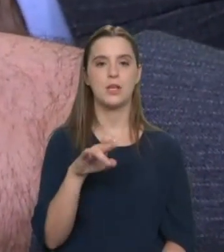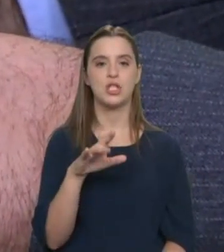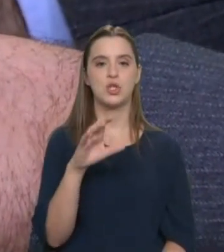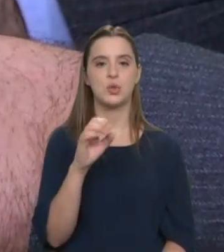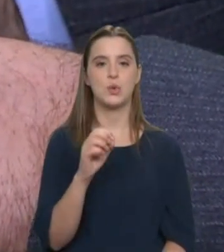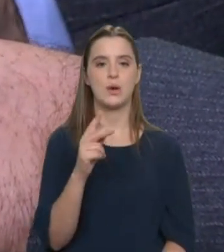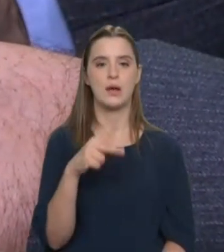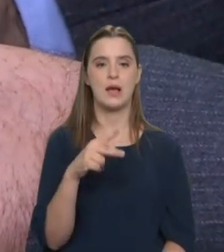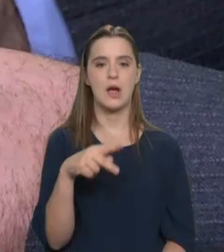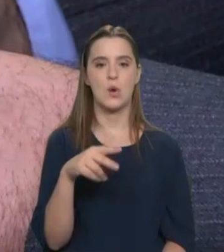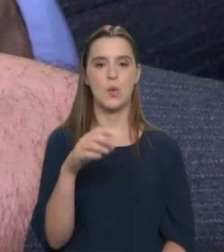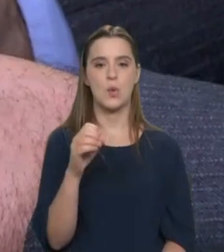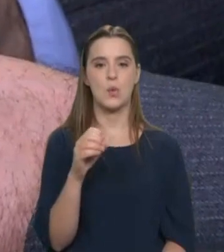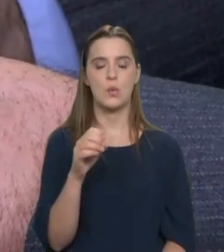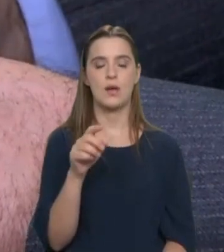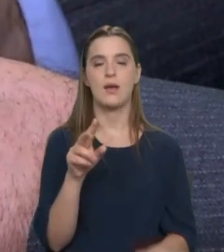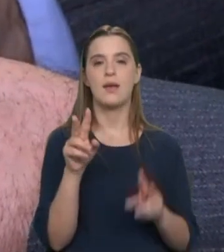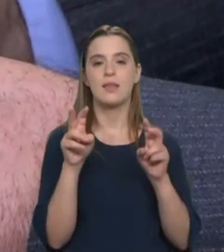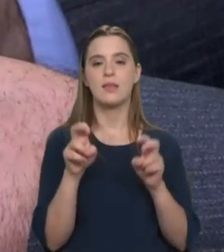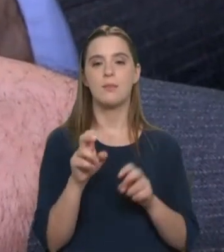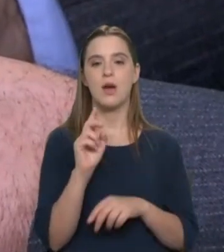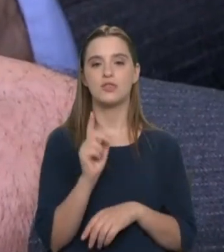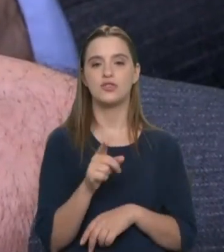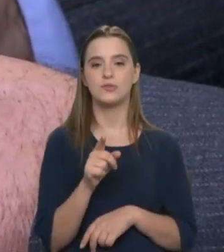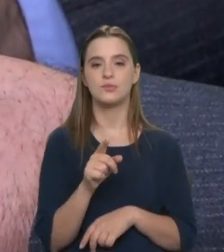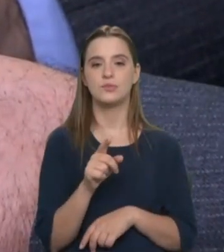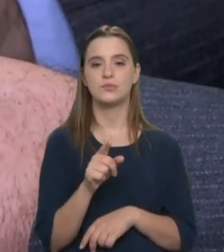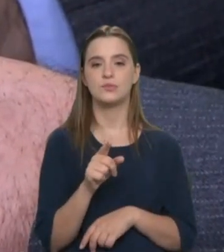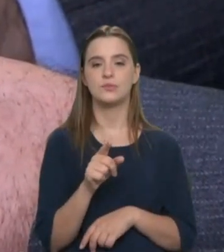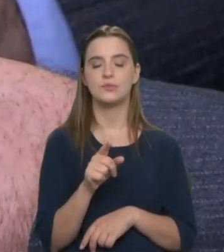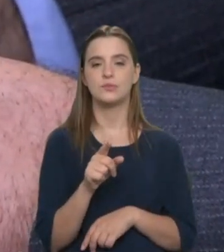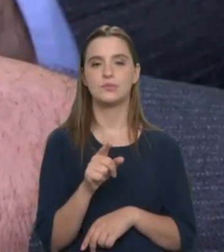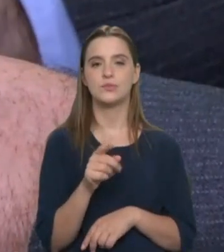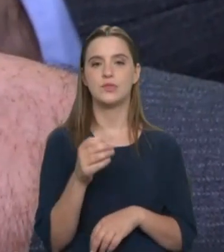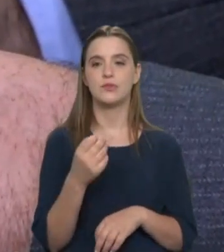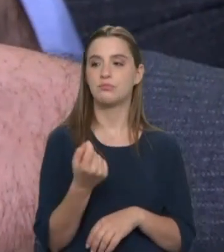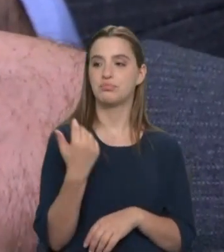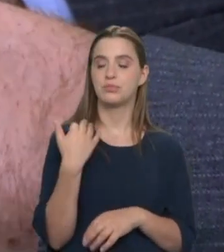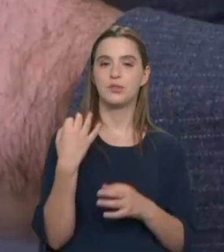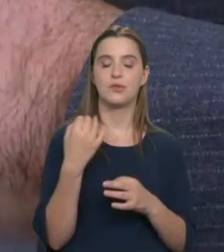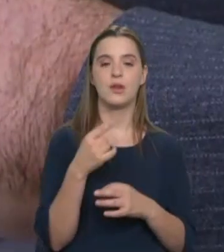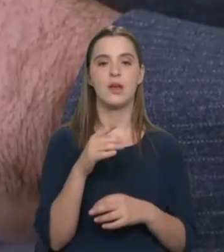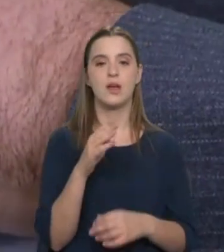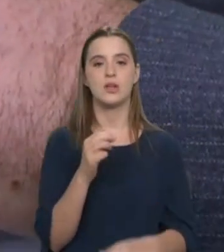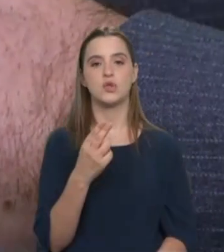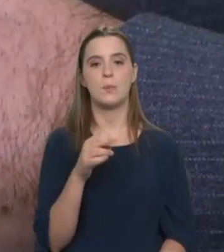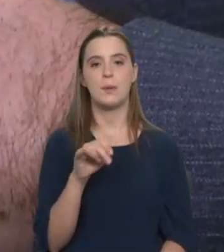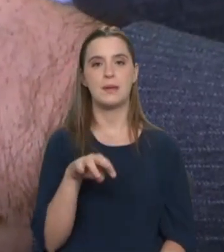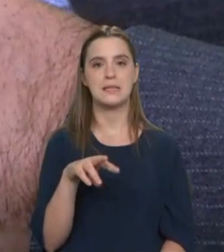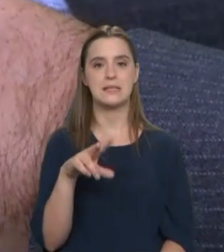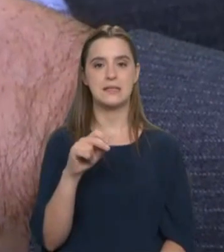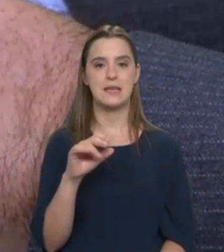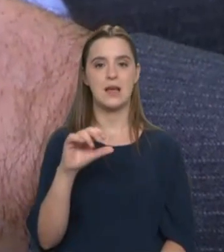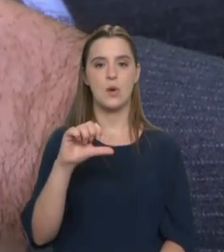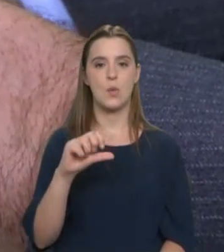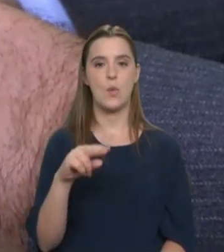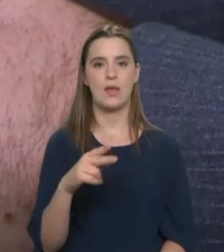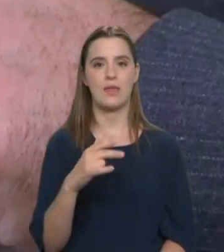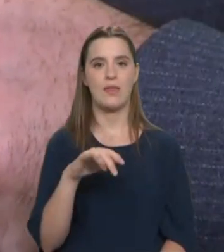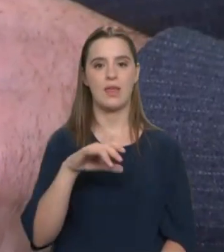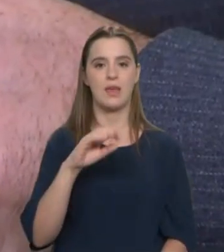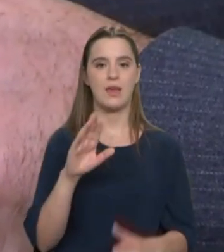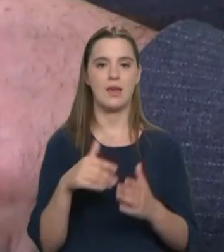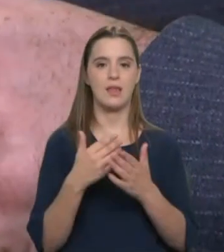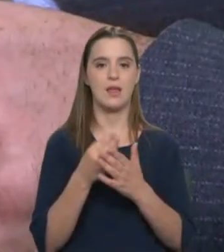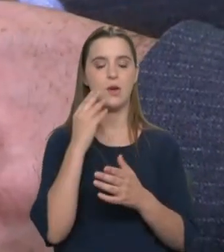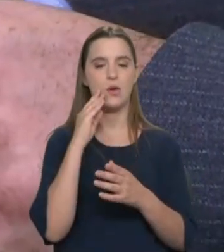Kaku. Um tema, olha, que teve em destaque nestes últimos Nobres também. Supremacia Quântica, a revolução da computação quântica